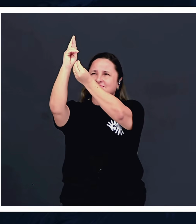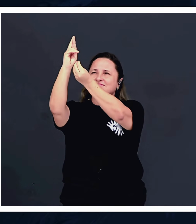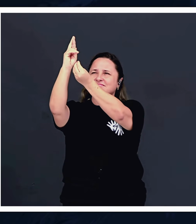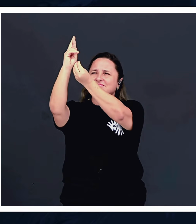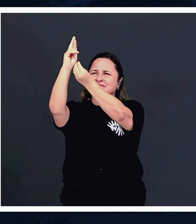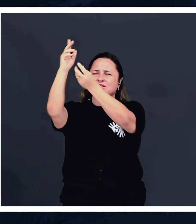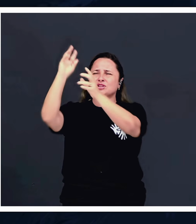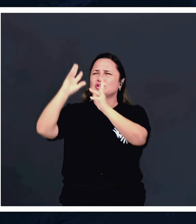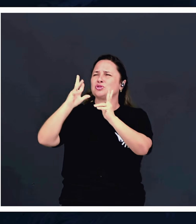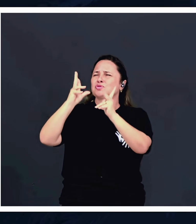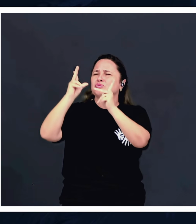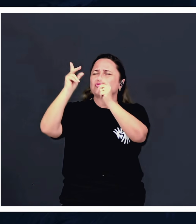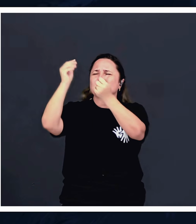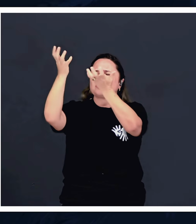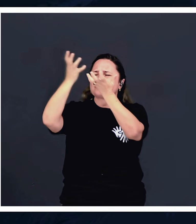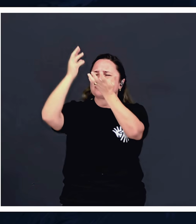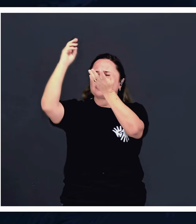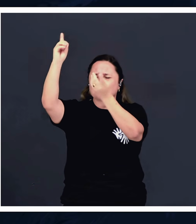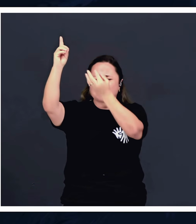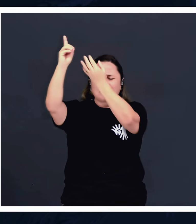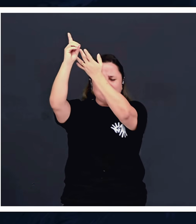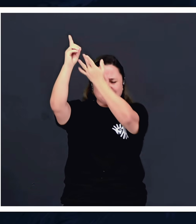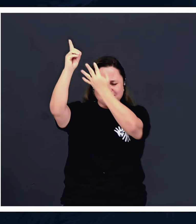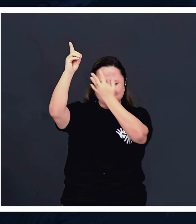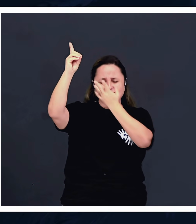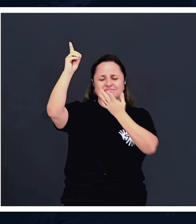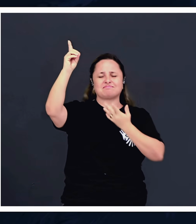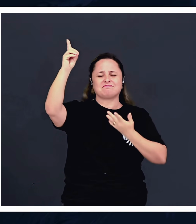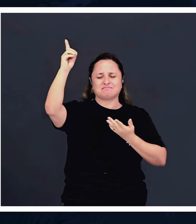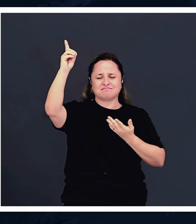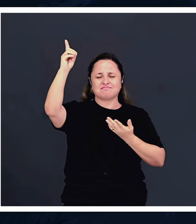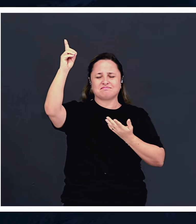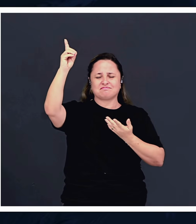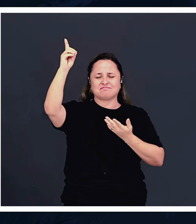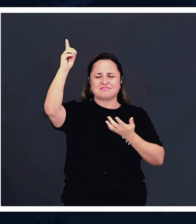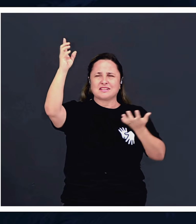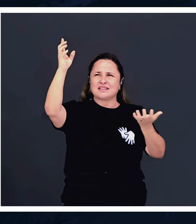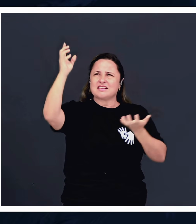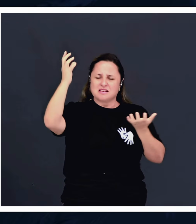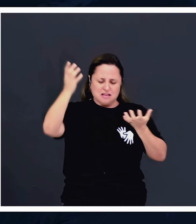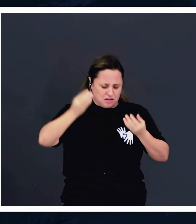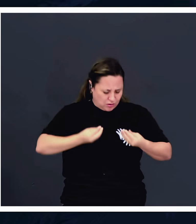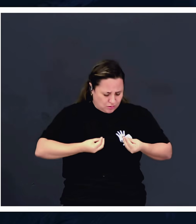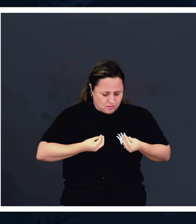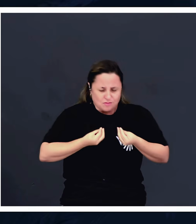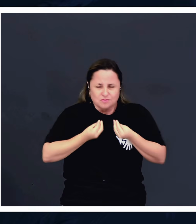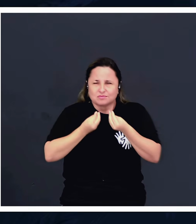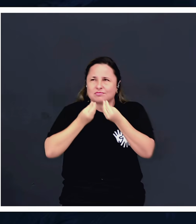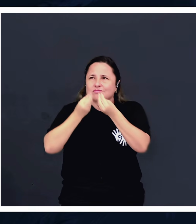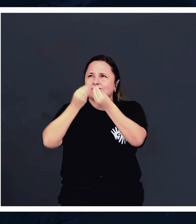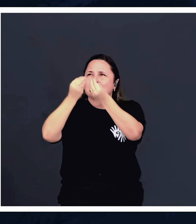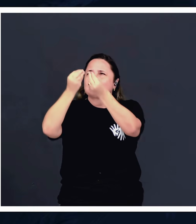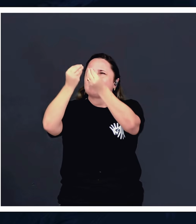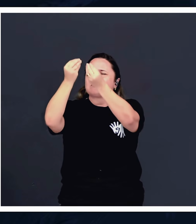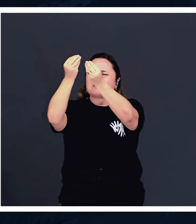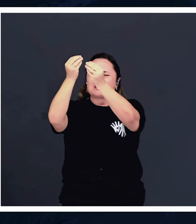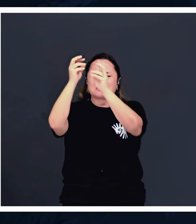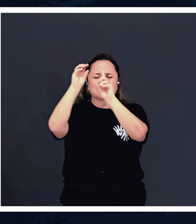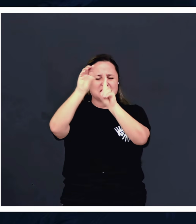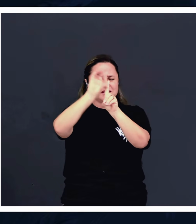conforme a tua vontade e o teu querer, Senhor. Nós queremos nos entregar por inteiro e esse culto em suas